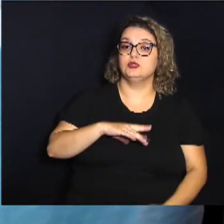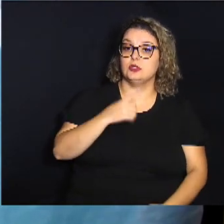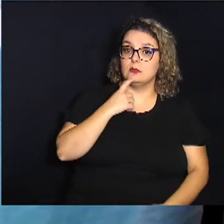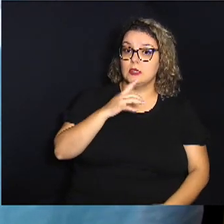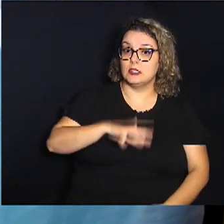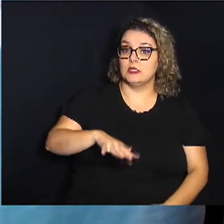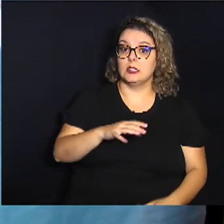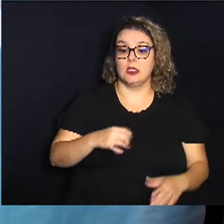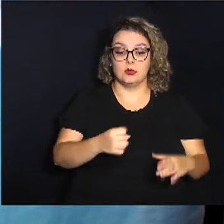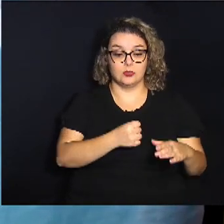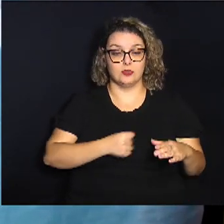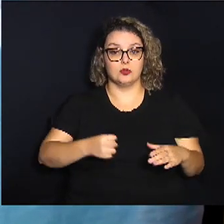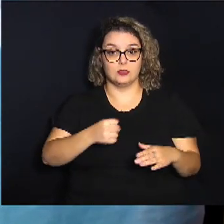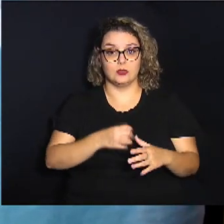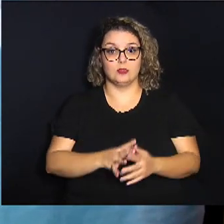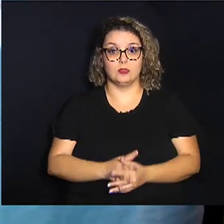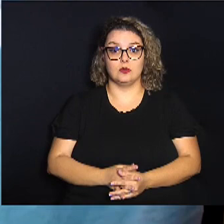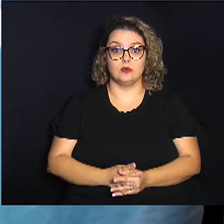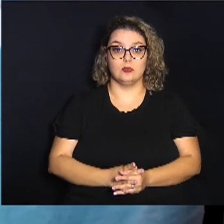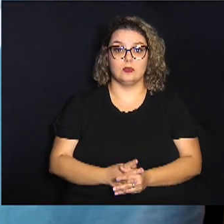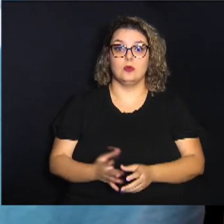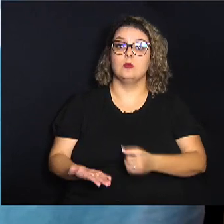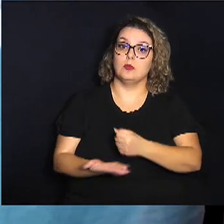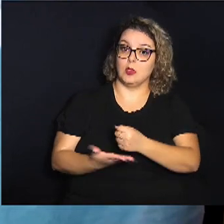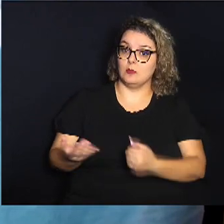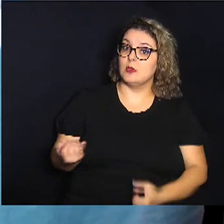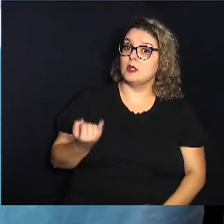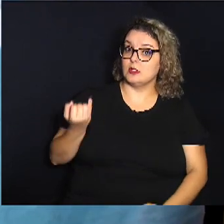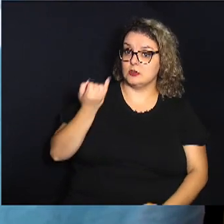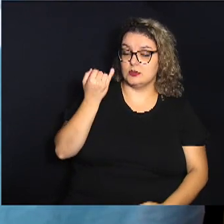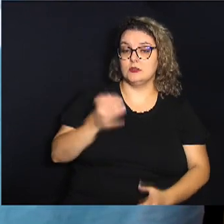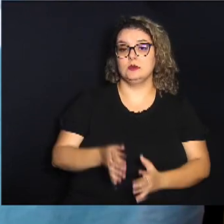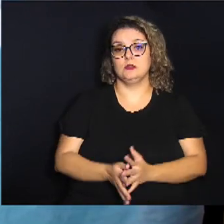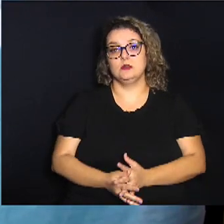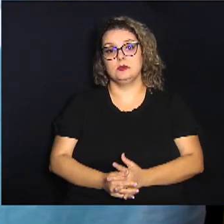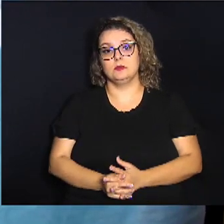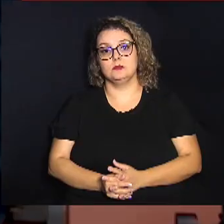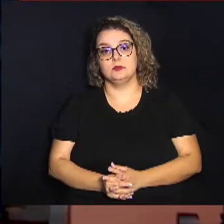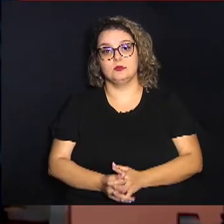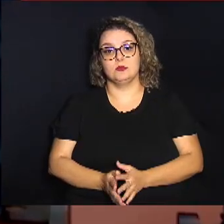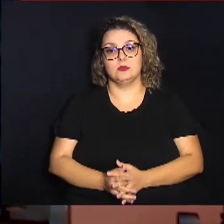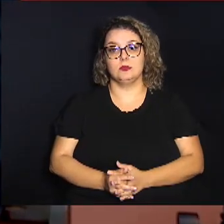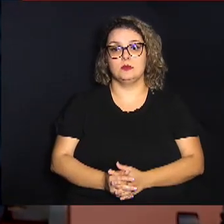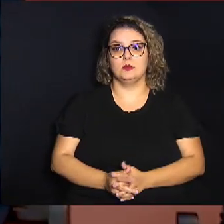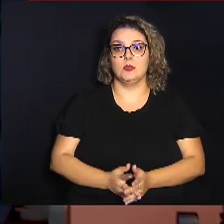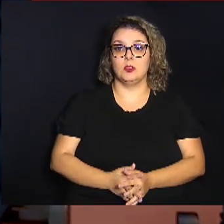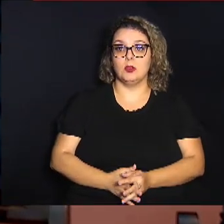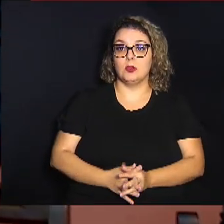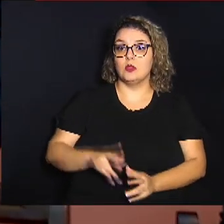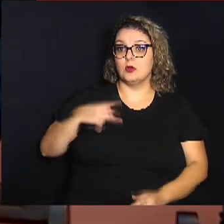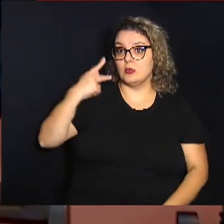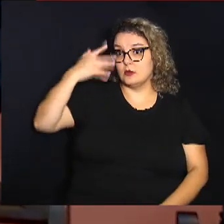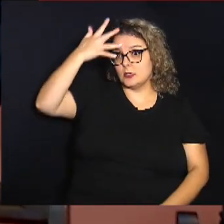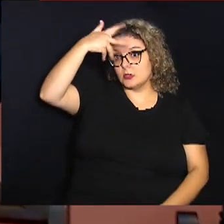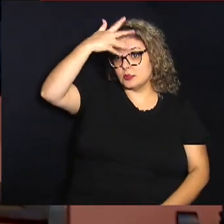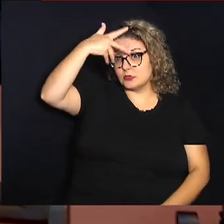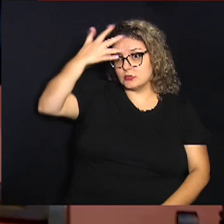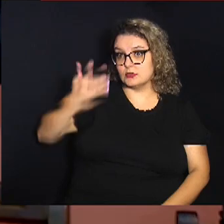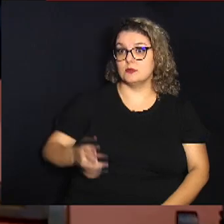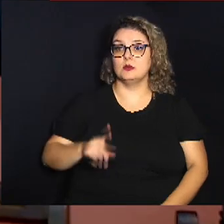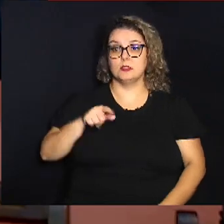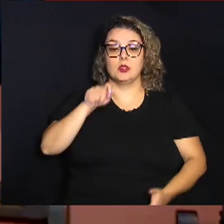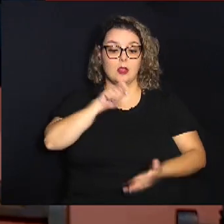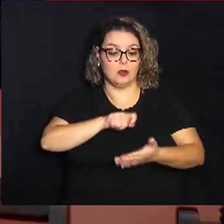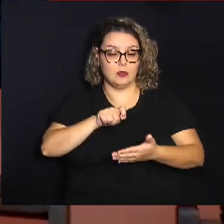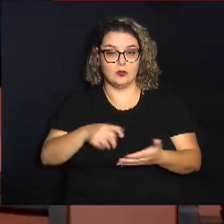gastronômico uma base importante de contribuição. O vereador Rodrigo da Farmadique, autor